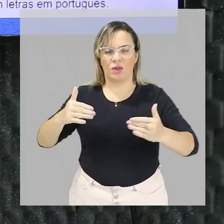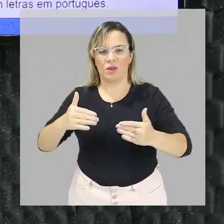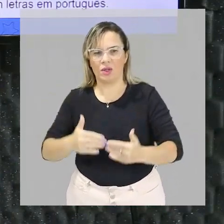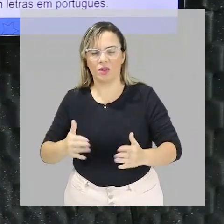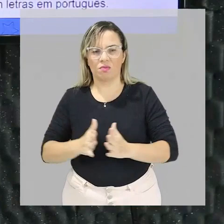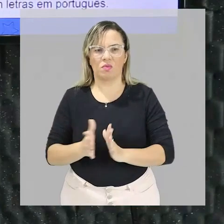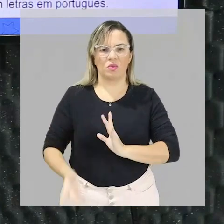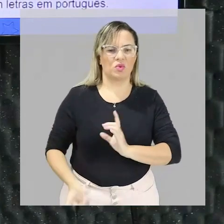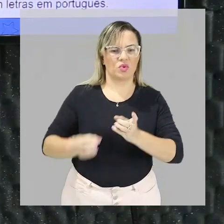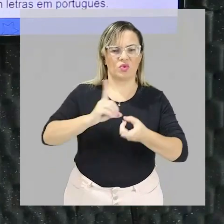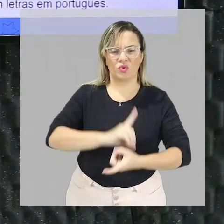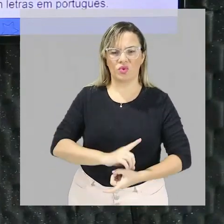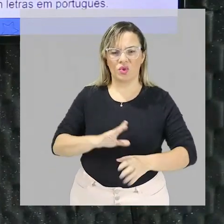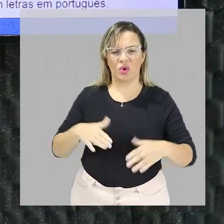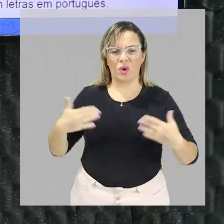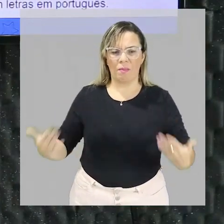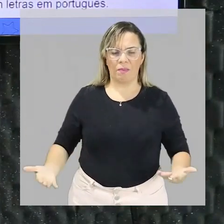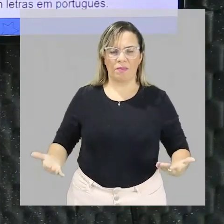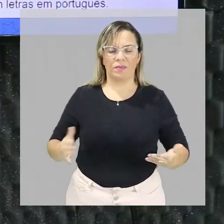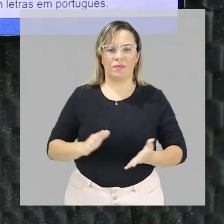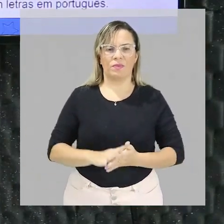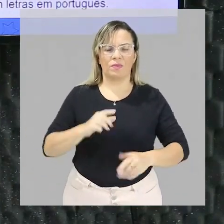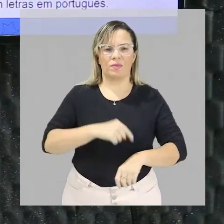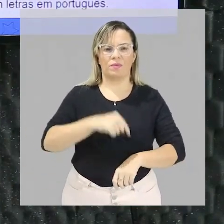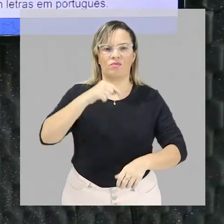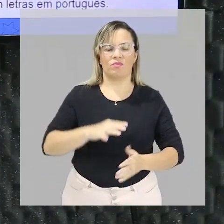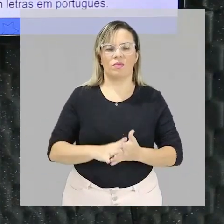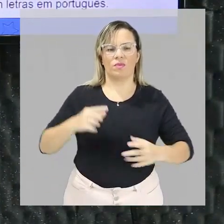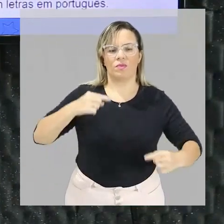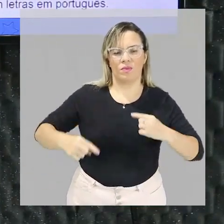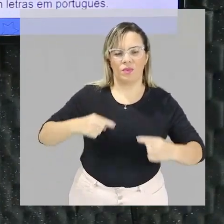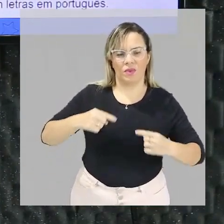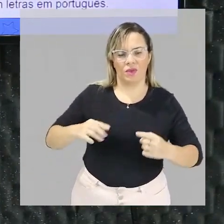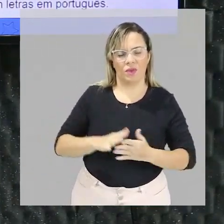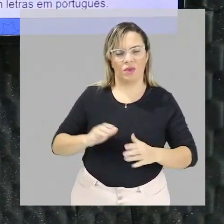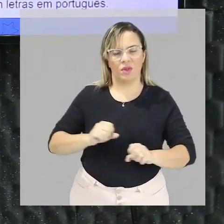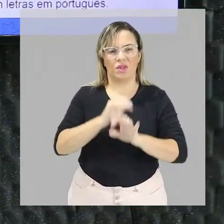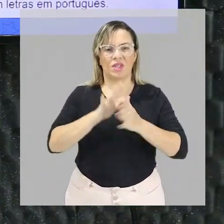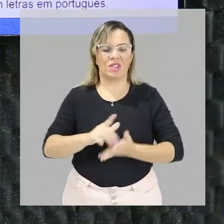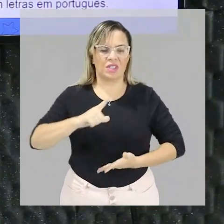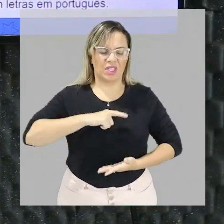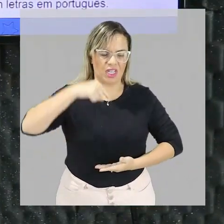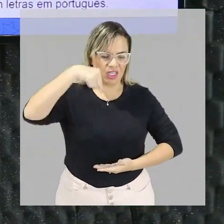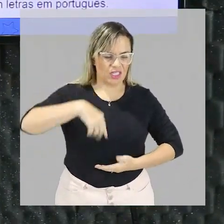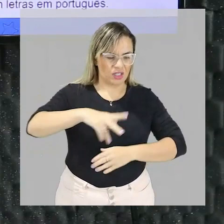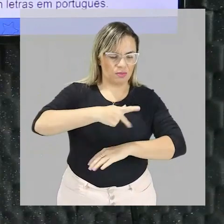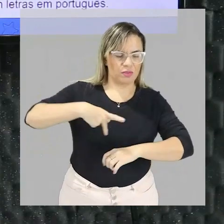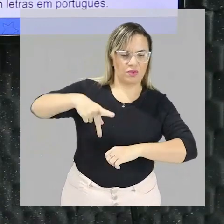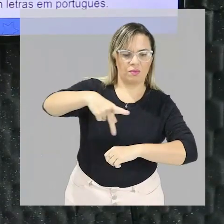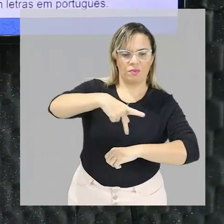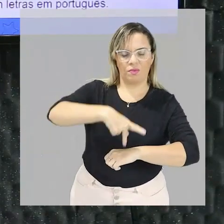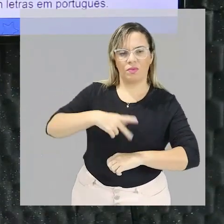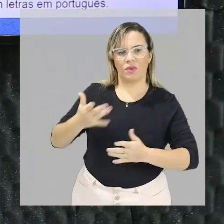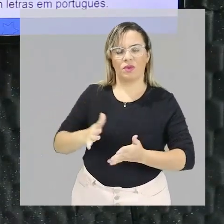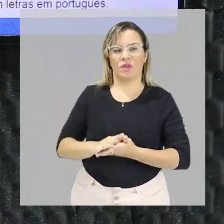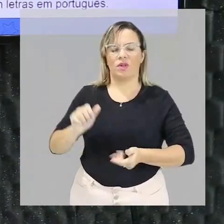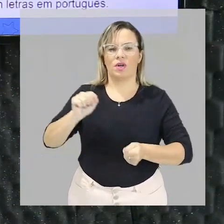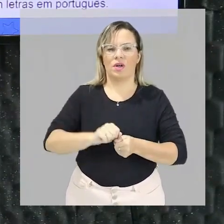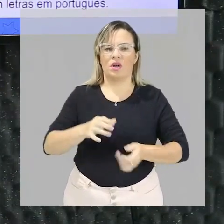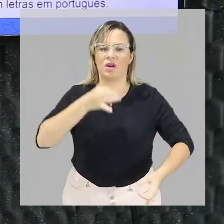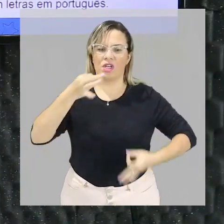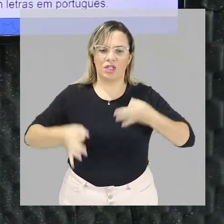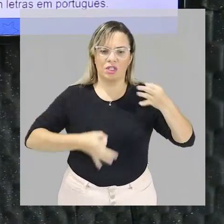de antagonismo, certo? O momento político, evidentemente, que se tem no país. E até mesmo fazendo